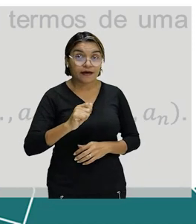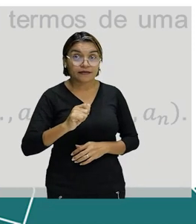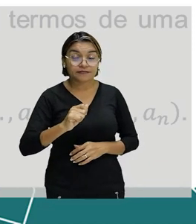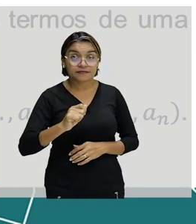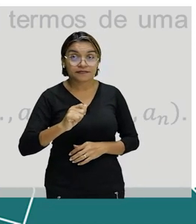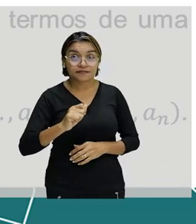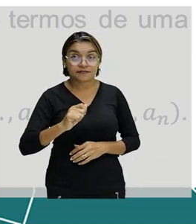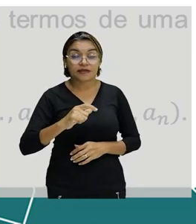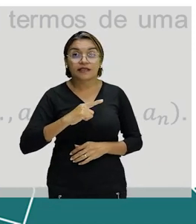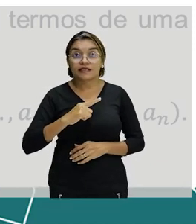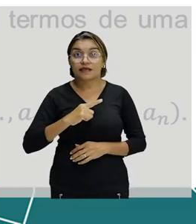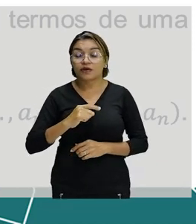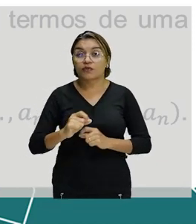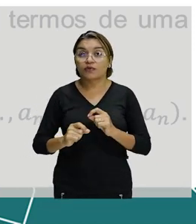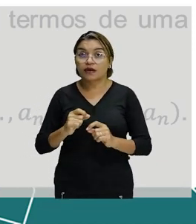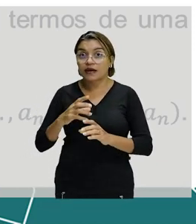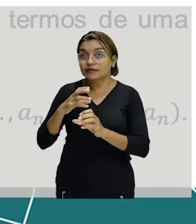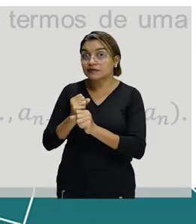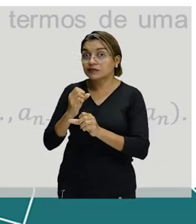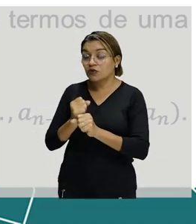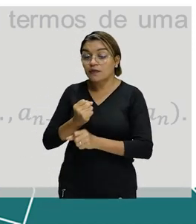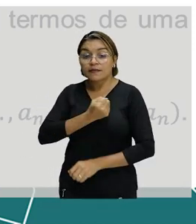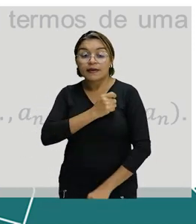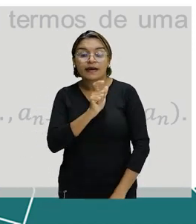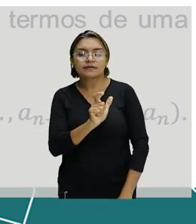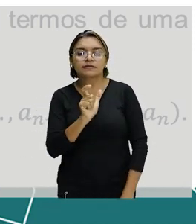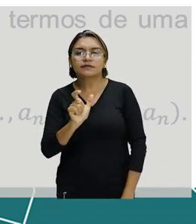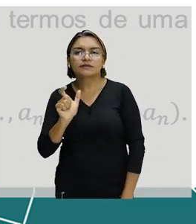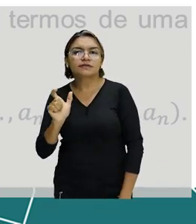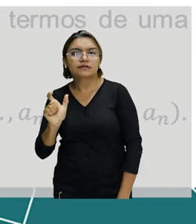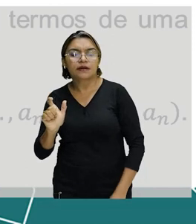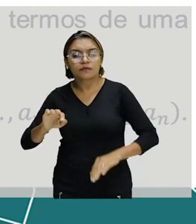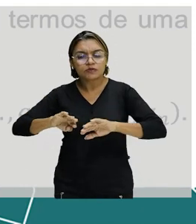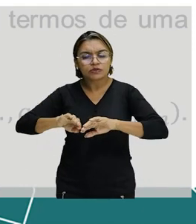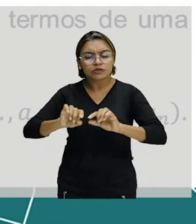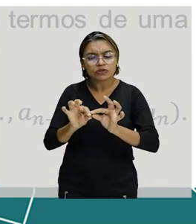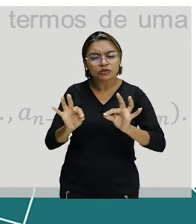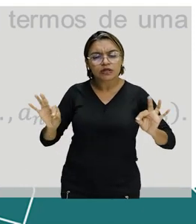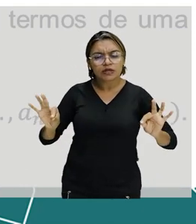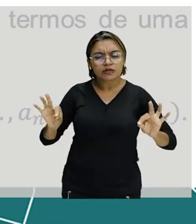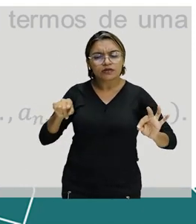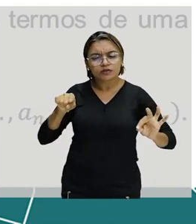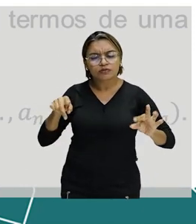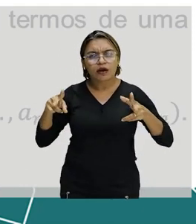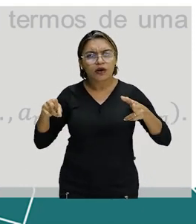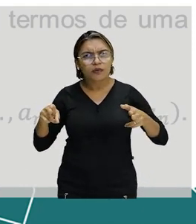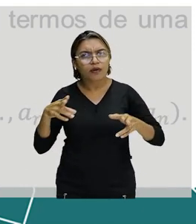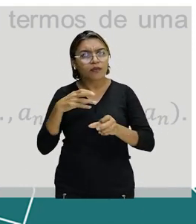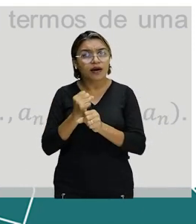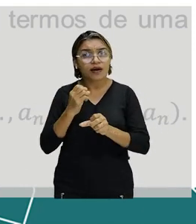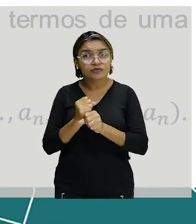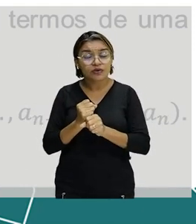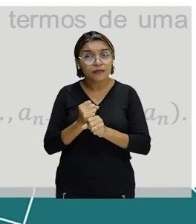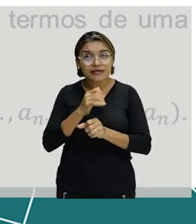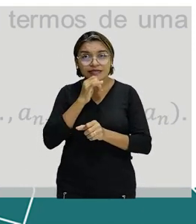dar eu tenho né a soma de termos equidistantes e Isso acabou coincidindo né com a soma dos